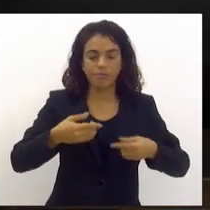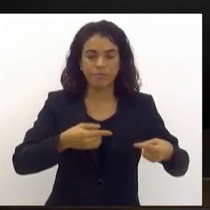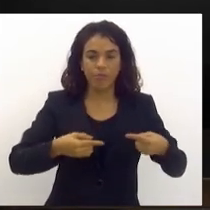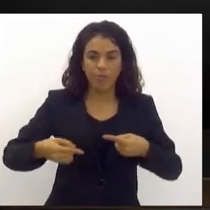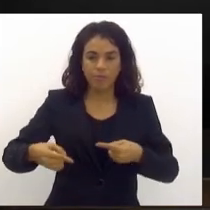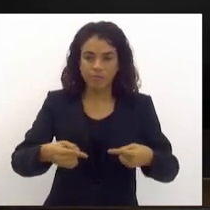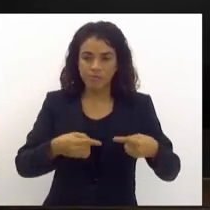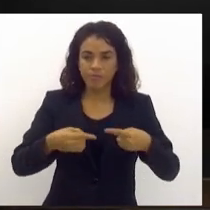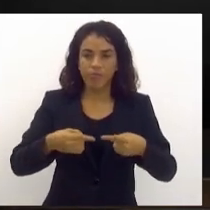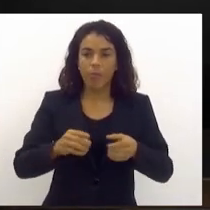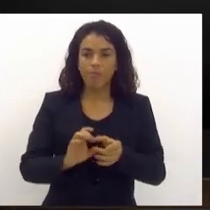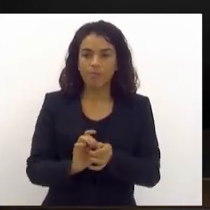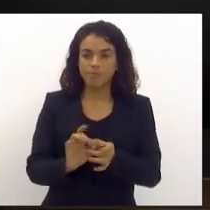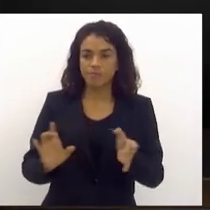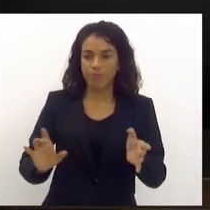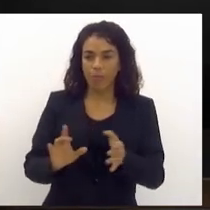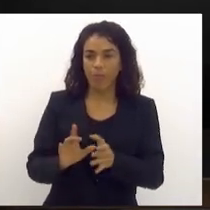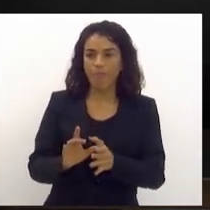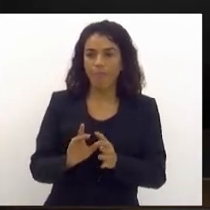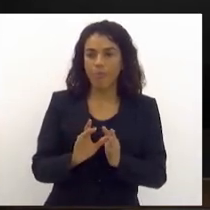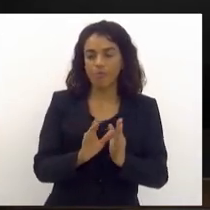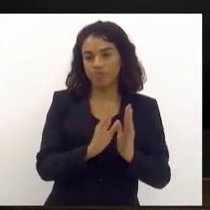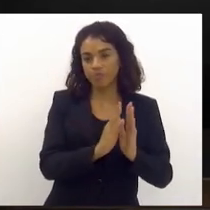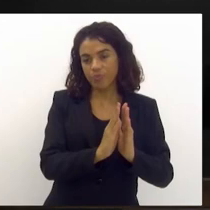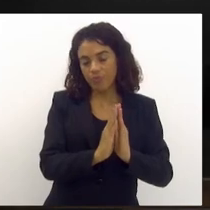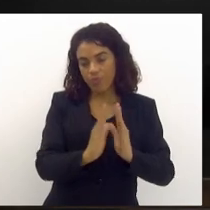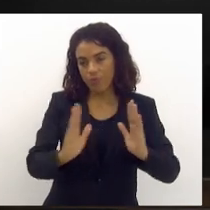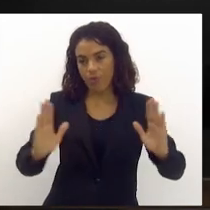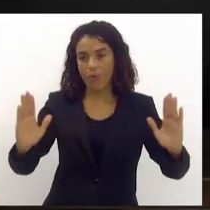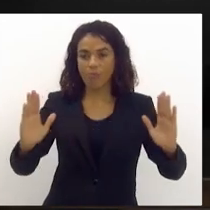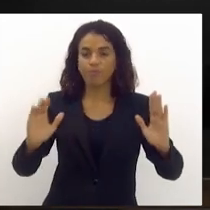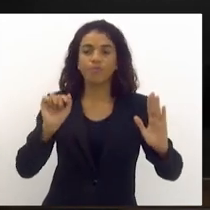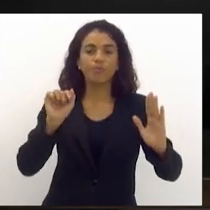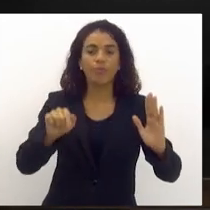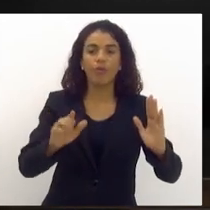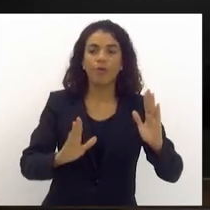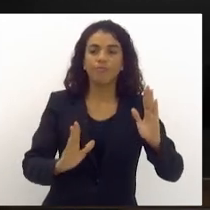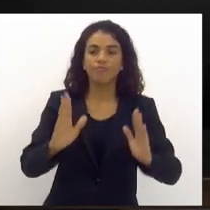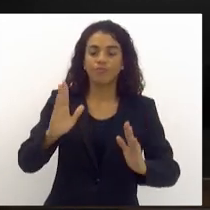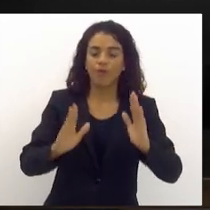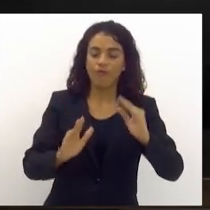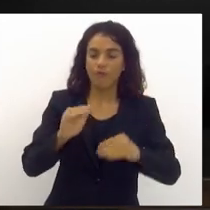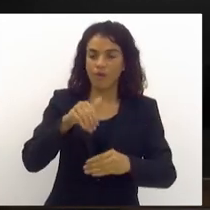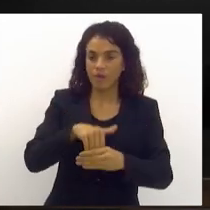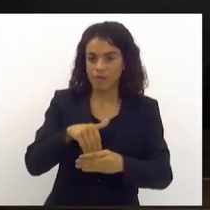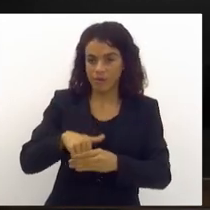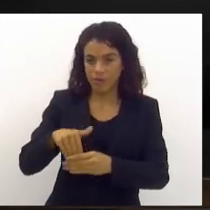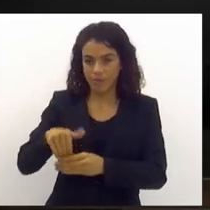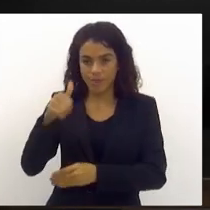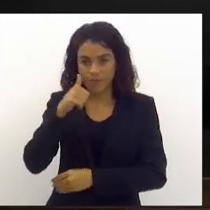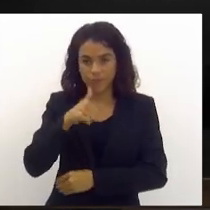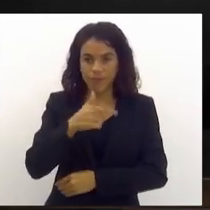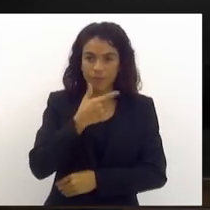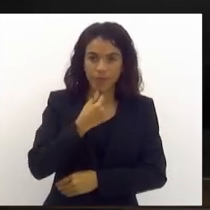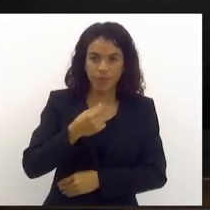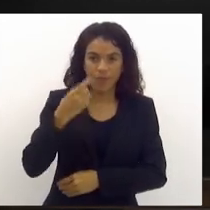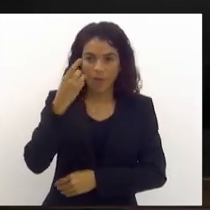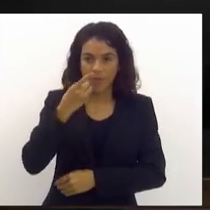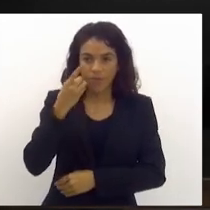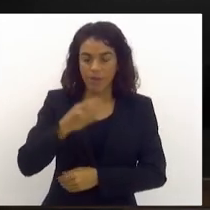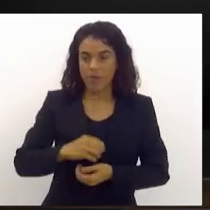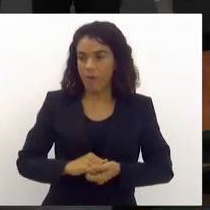discussão. Está aberto o processo de votação. Por favor, senhores e senhoras deputados.